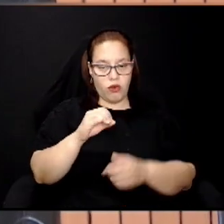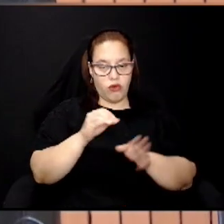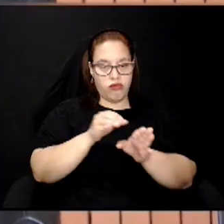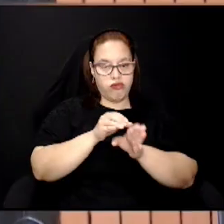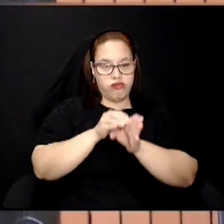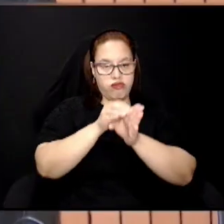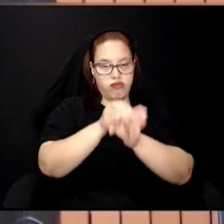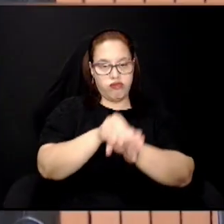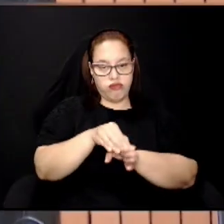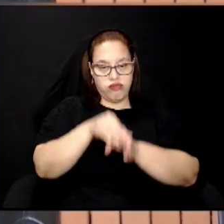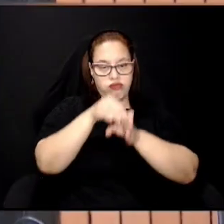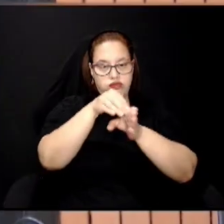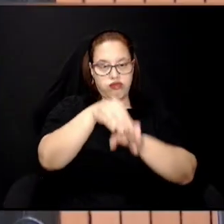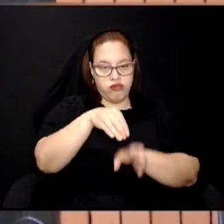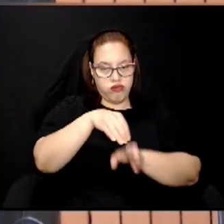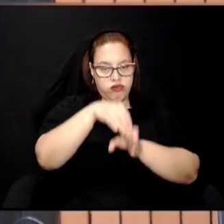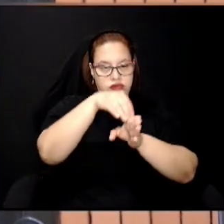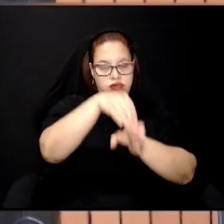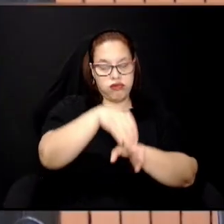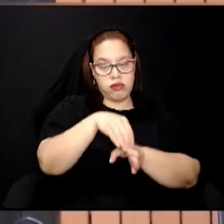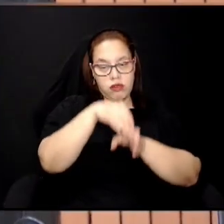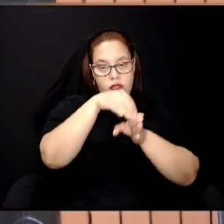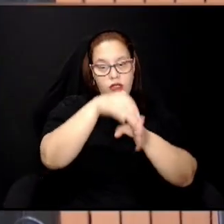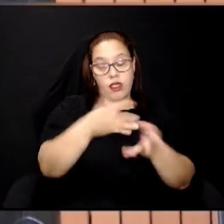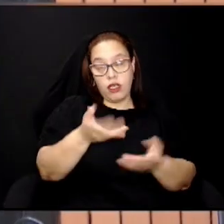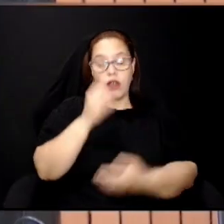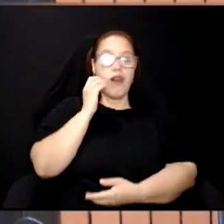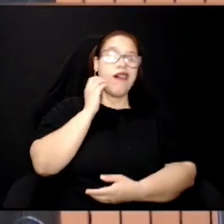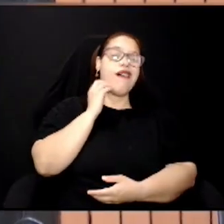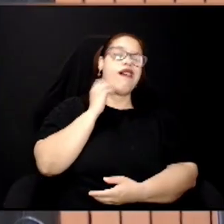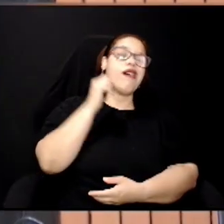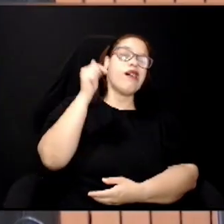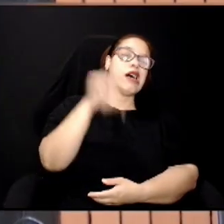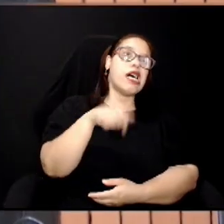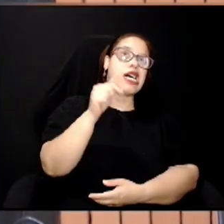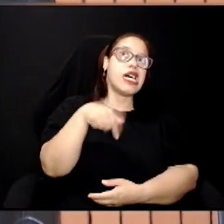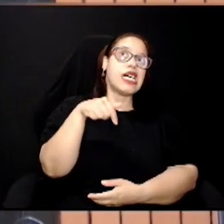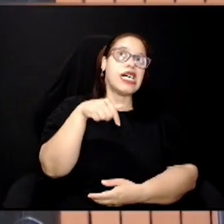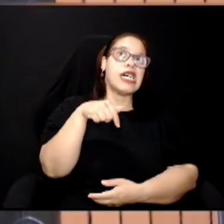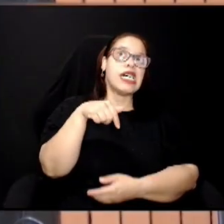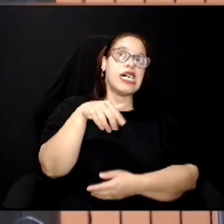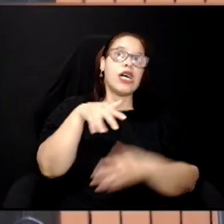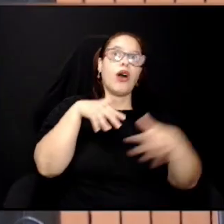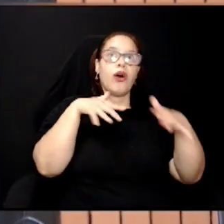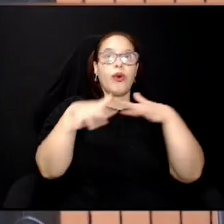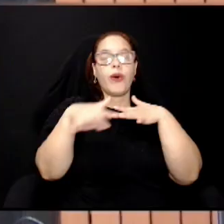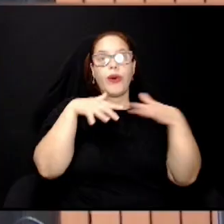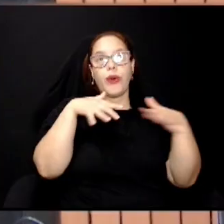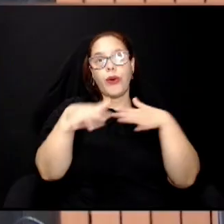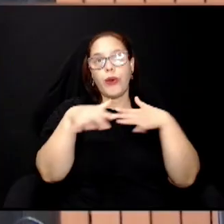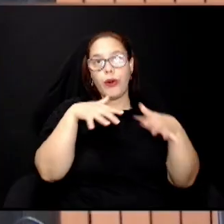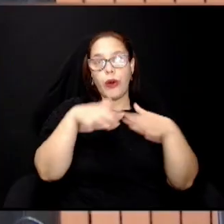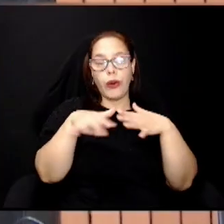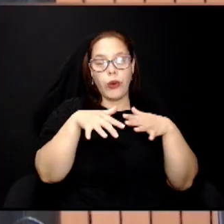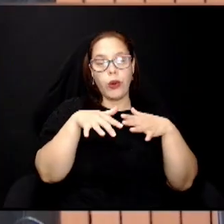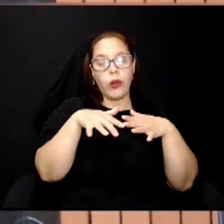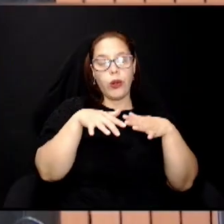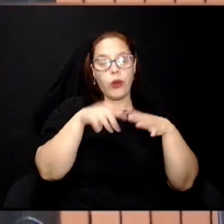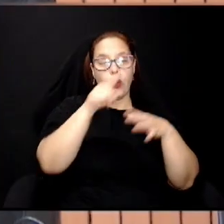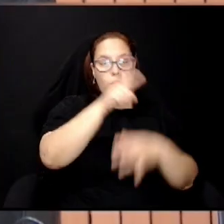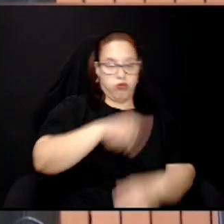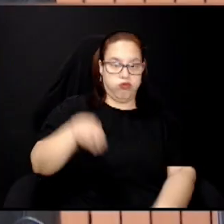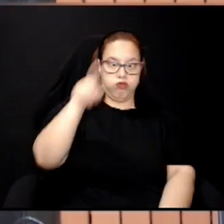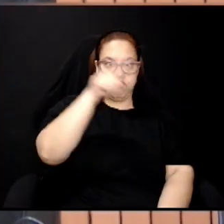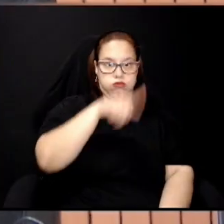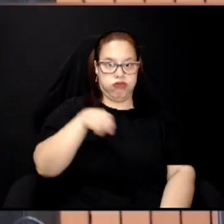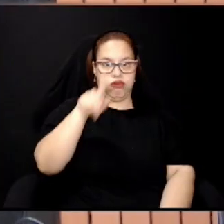principais da América Latina. E por aqui se movimenta essa cadeia de insumos,